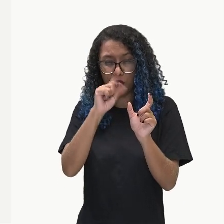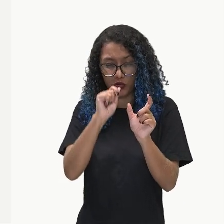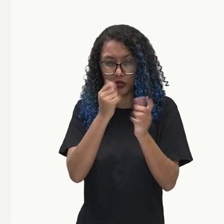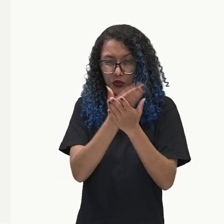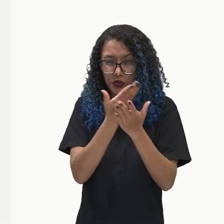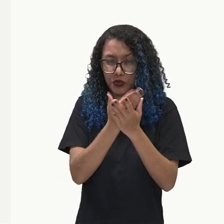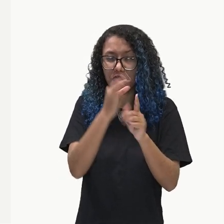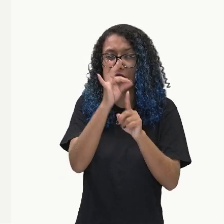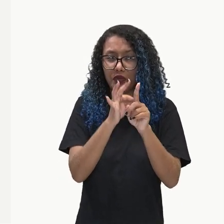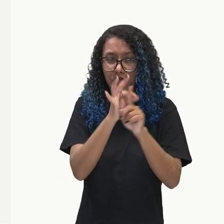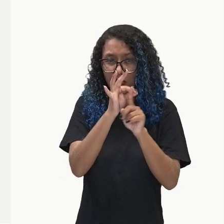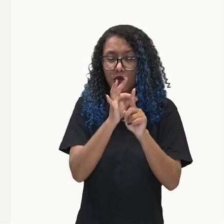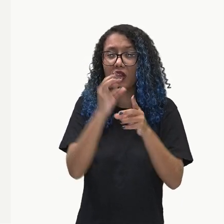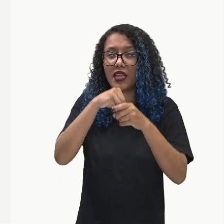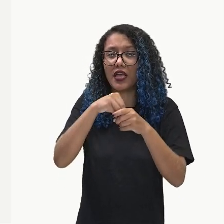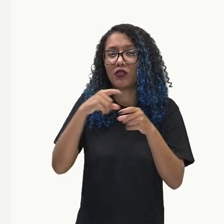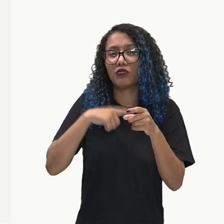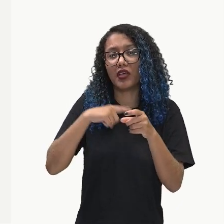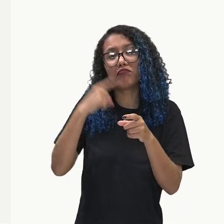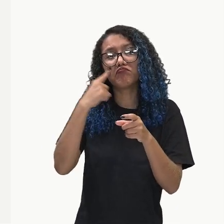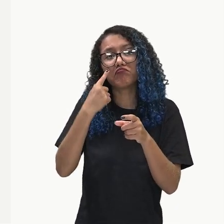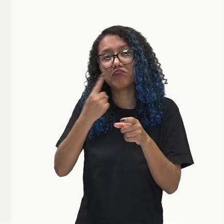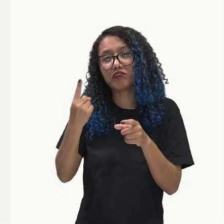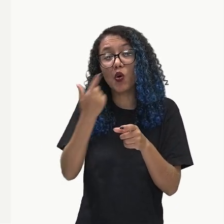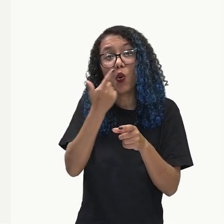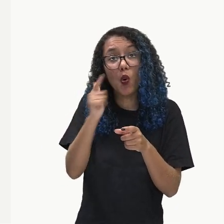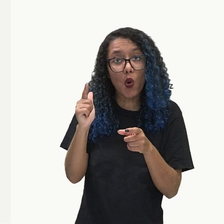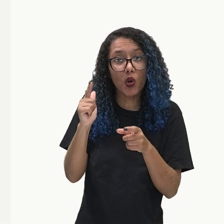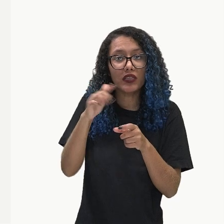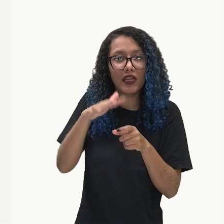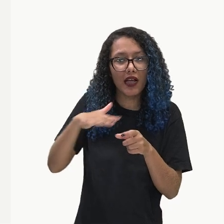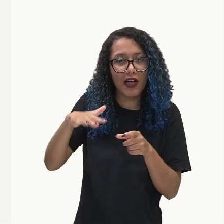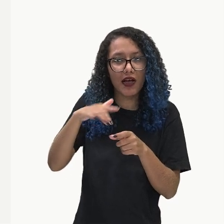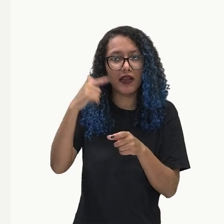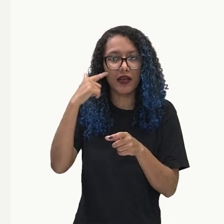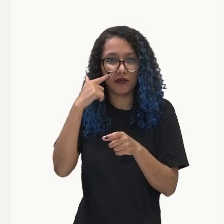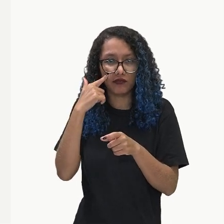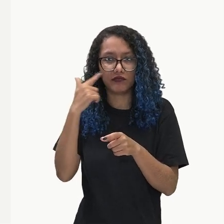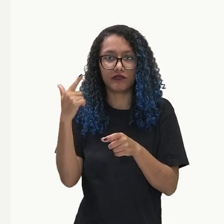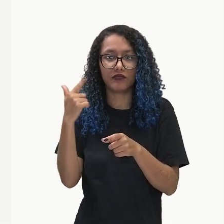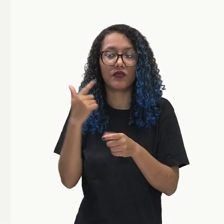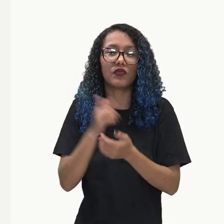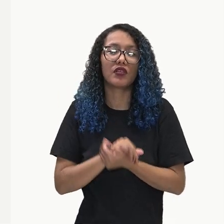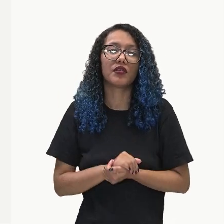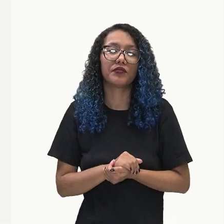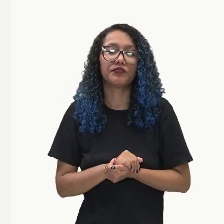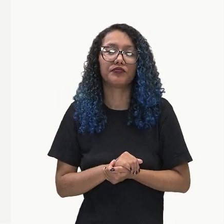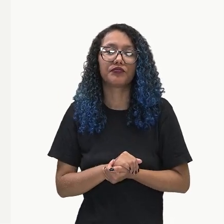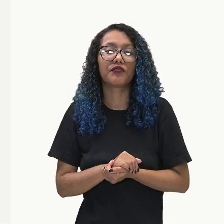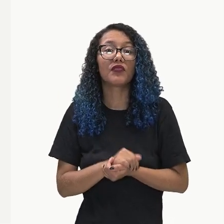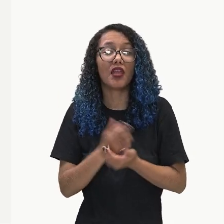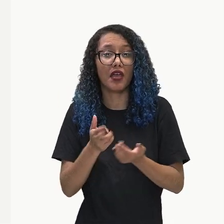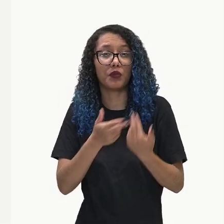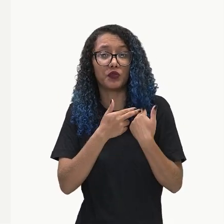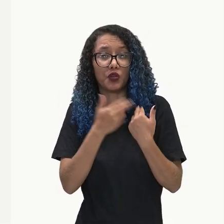o quê? Pelo estudo da temperatura e as